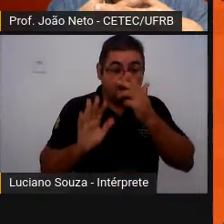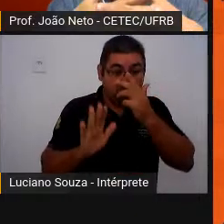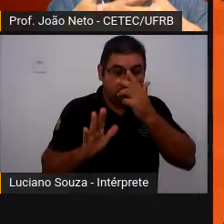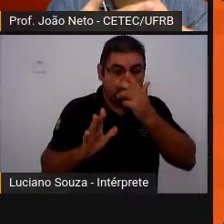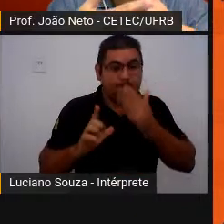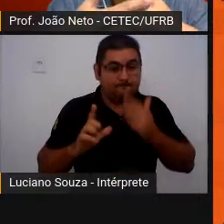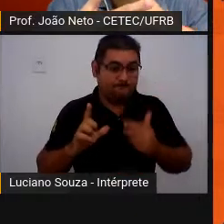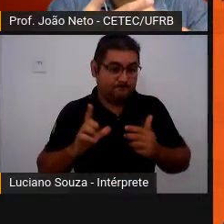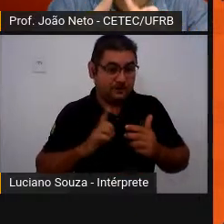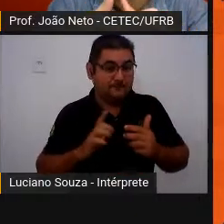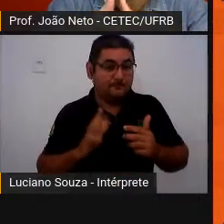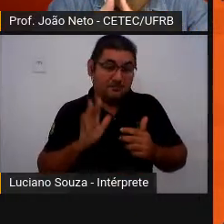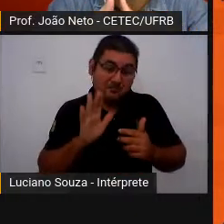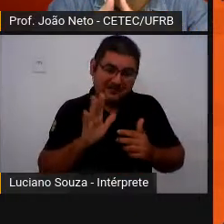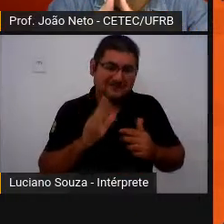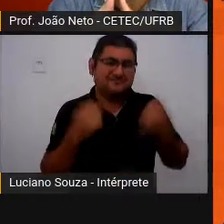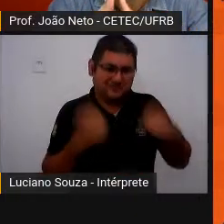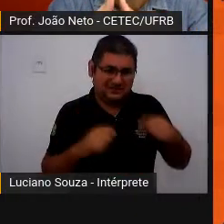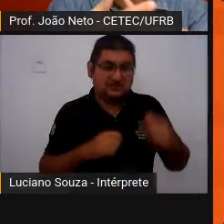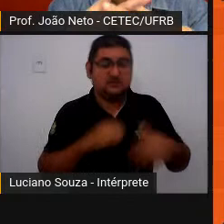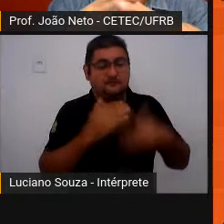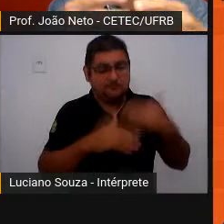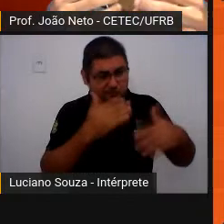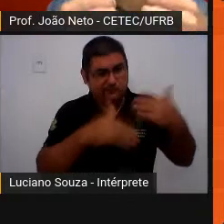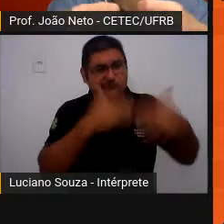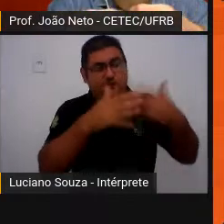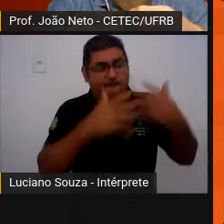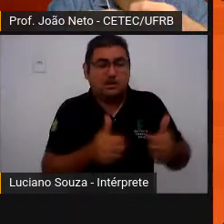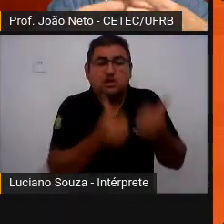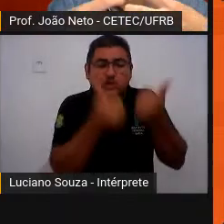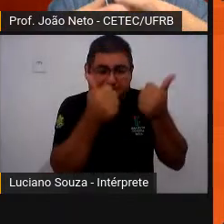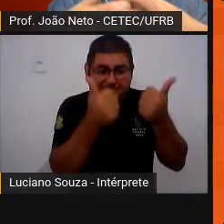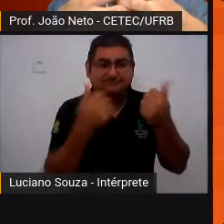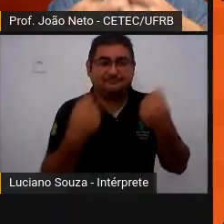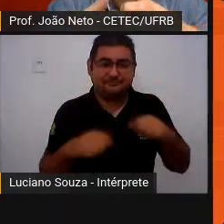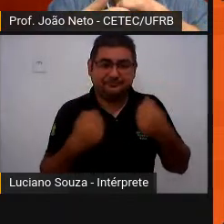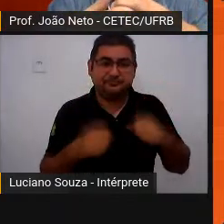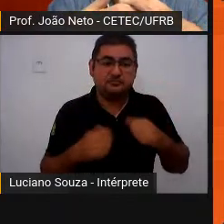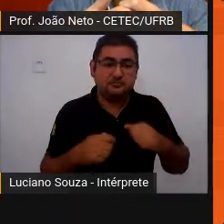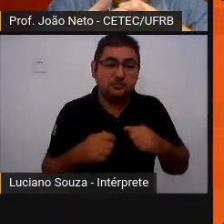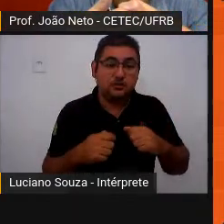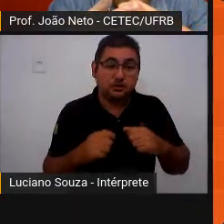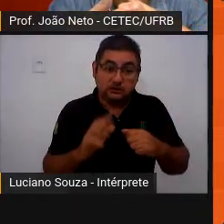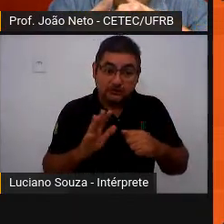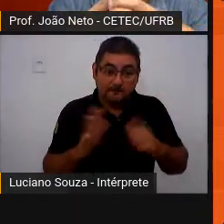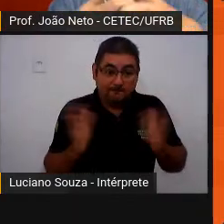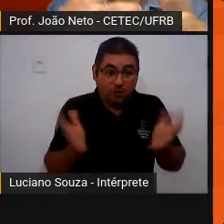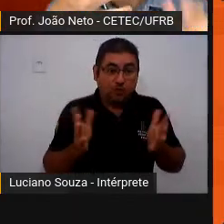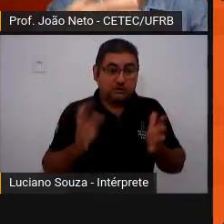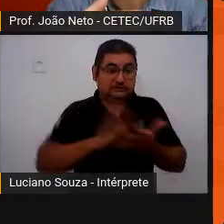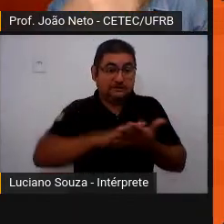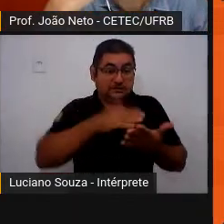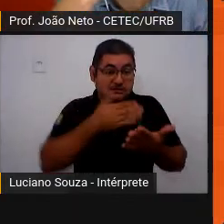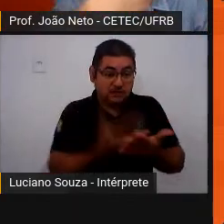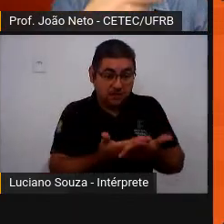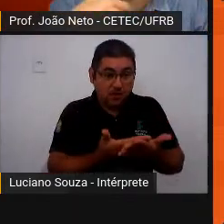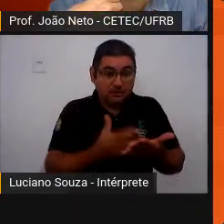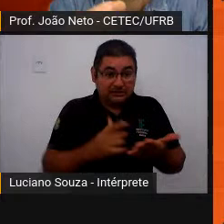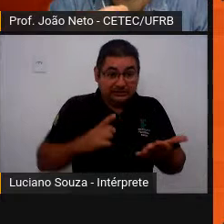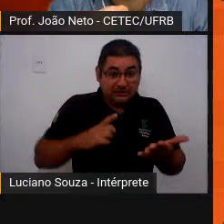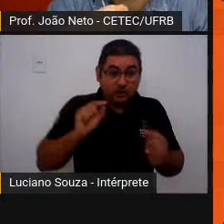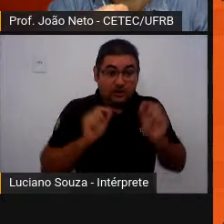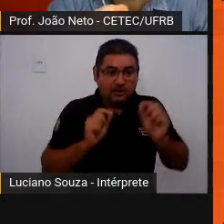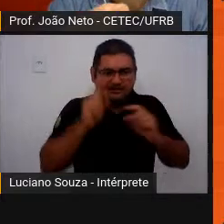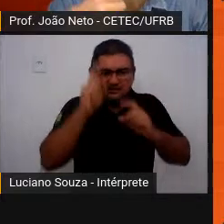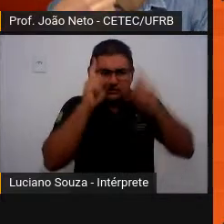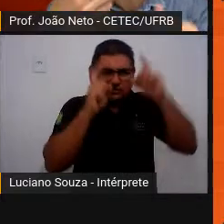ainda tem muito que você avançar nessa área há uma das questões muito forte da Educação de libras é a